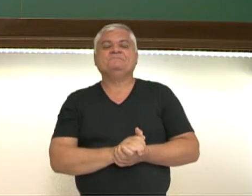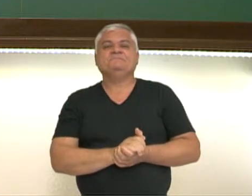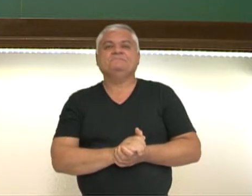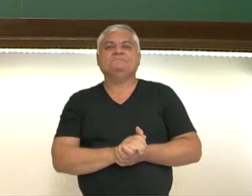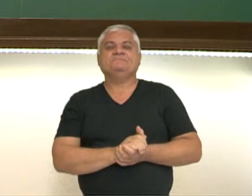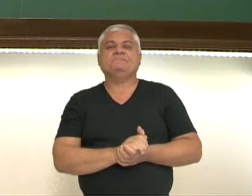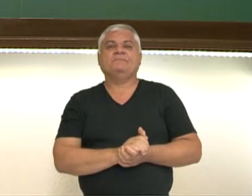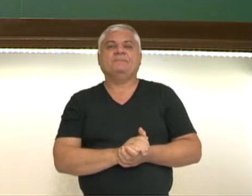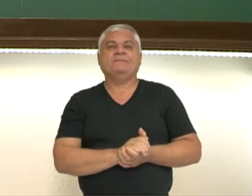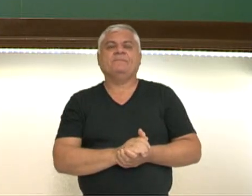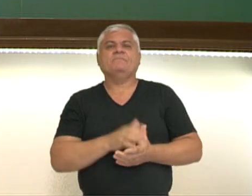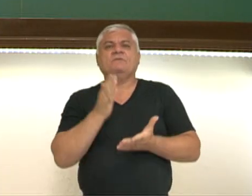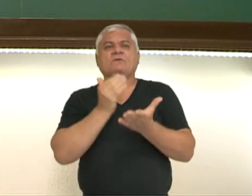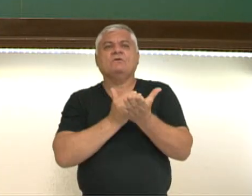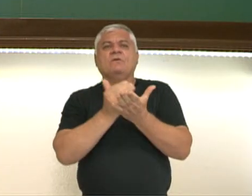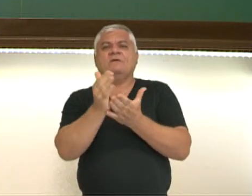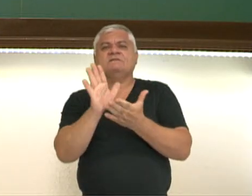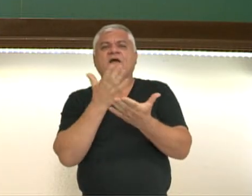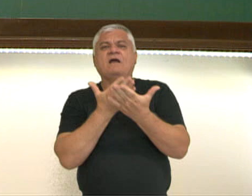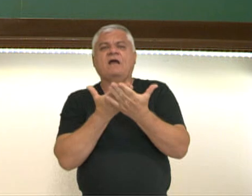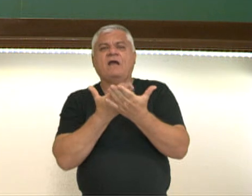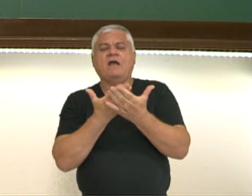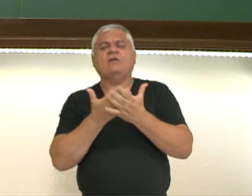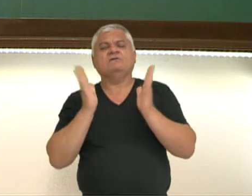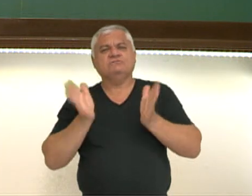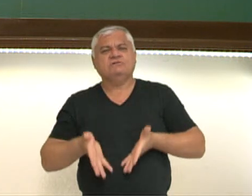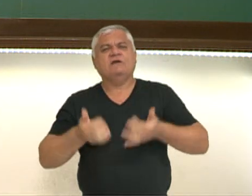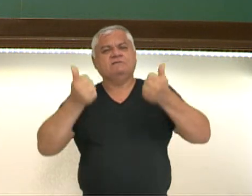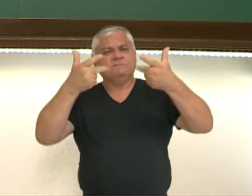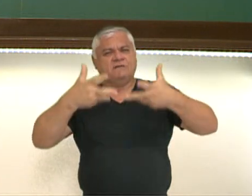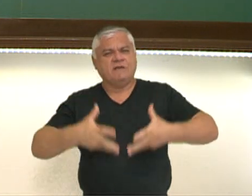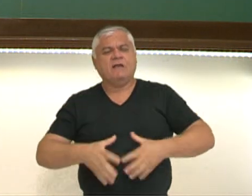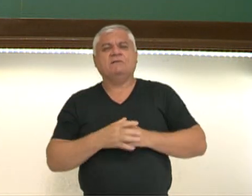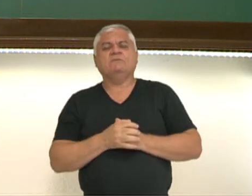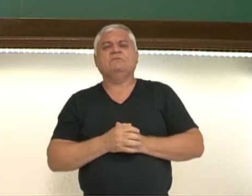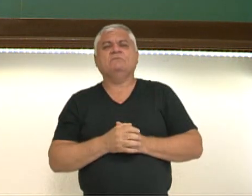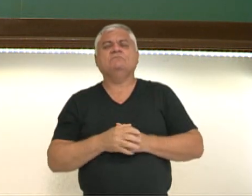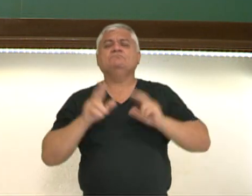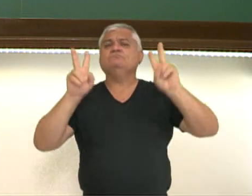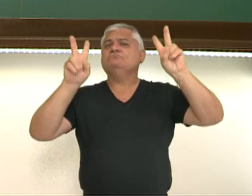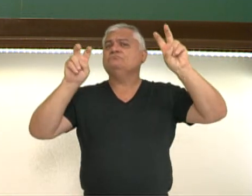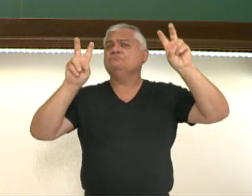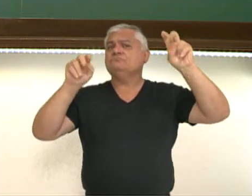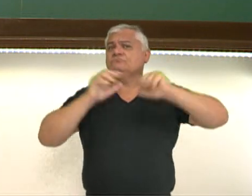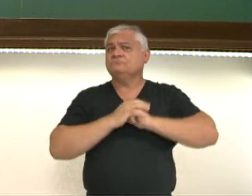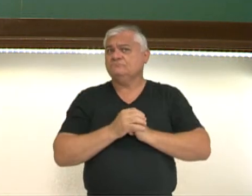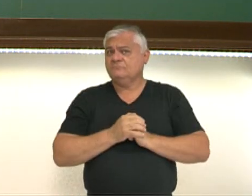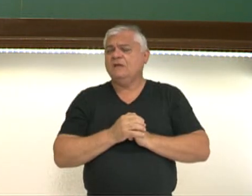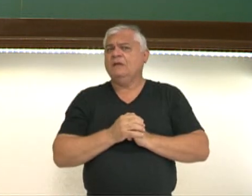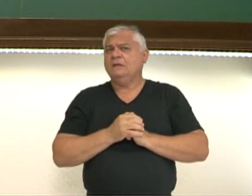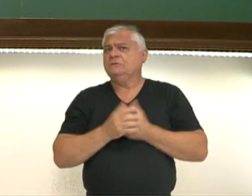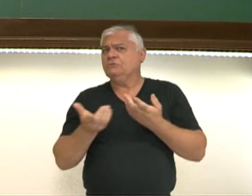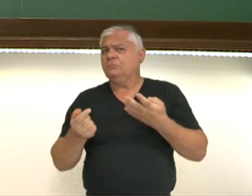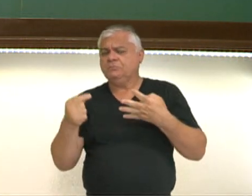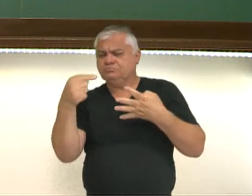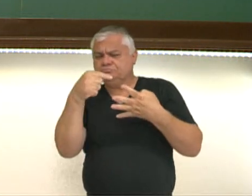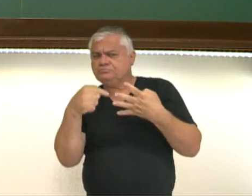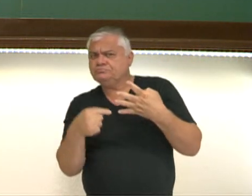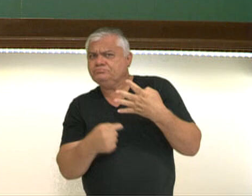gente. Vamos iniciar essa aula, então, como eu já tinha havia explicado, onde falaremos sobre alguns aspectos